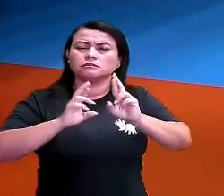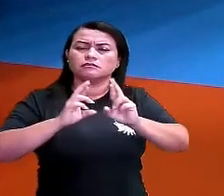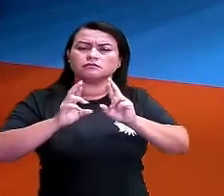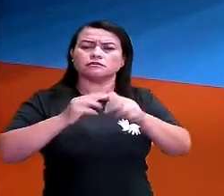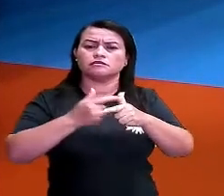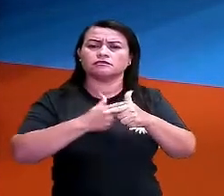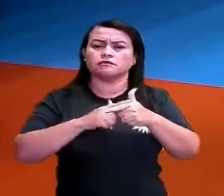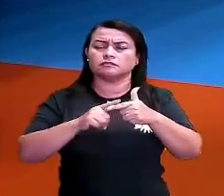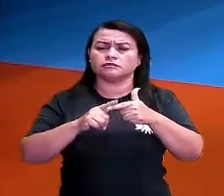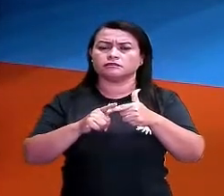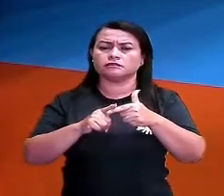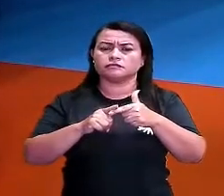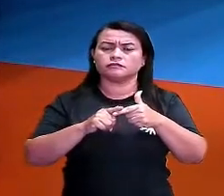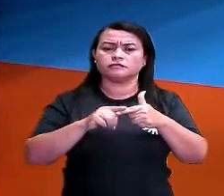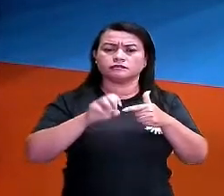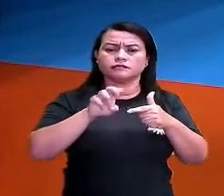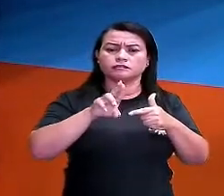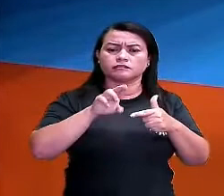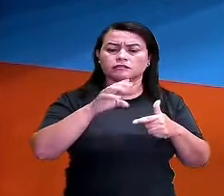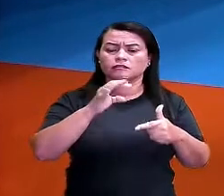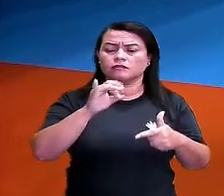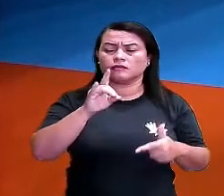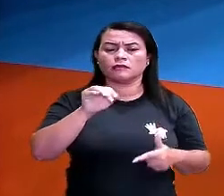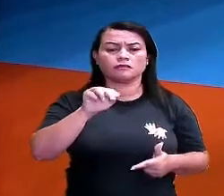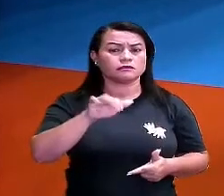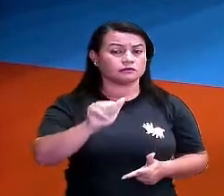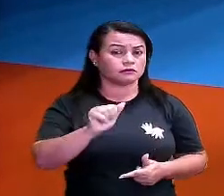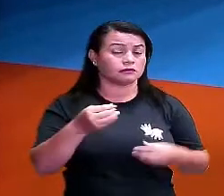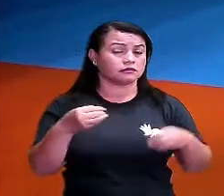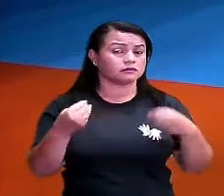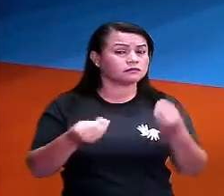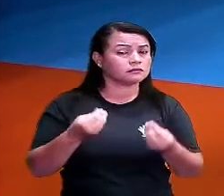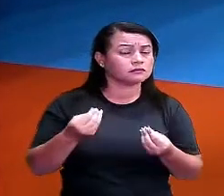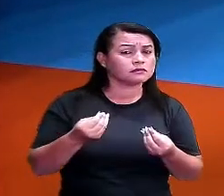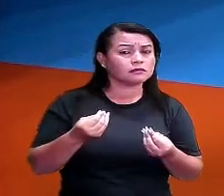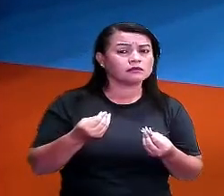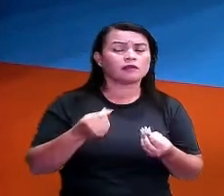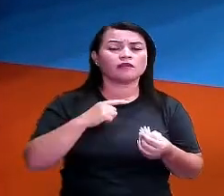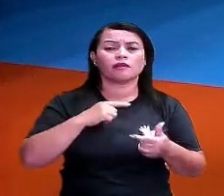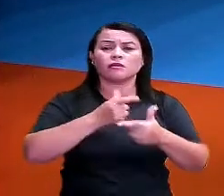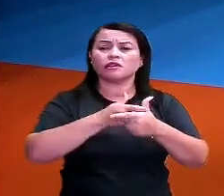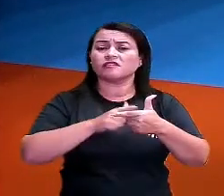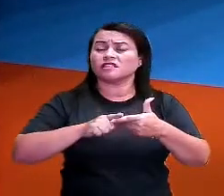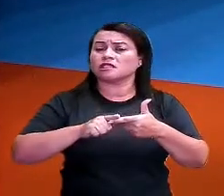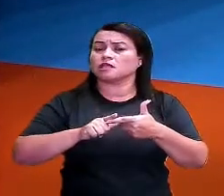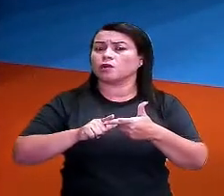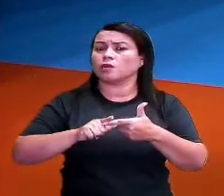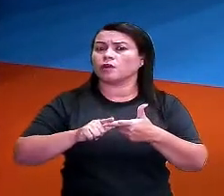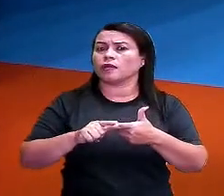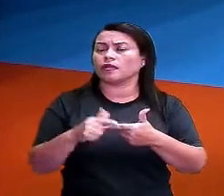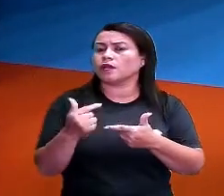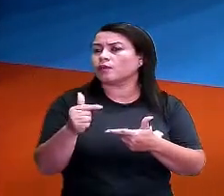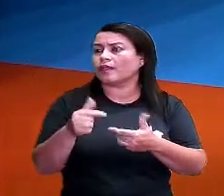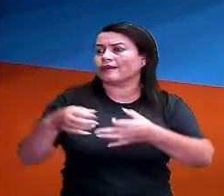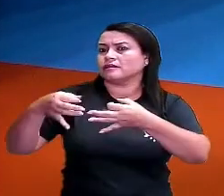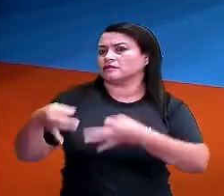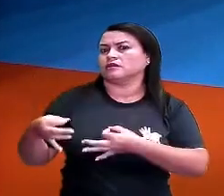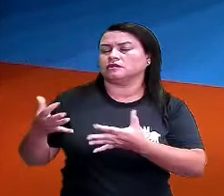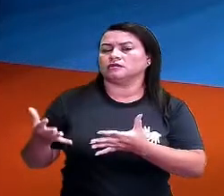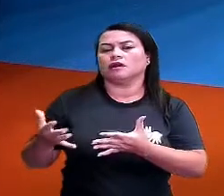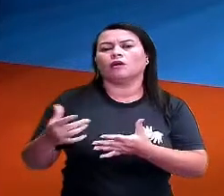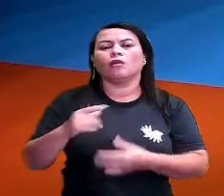divisão euclidiana vai para aquela questão da divisão não exata, em que eu tenho